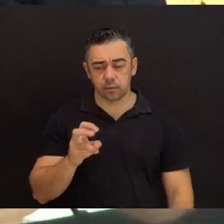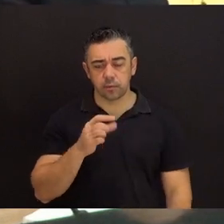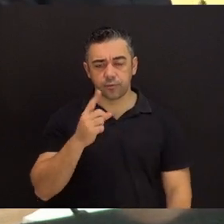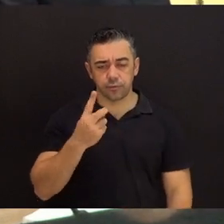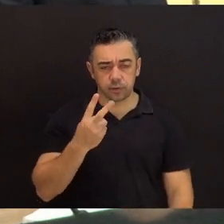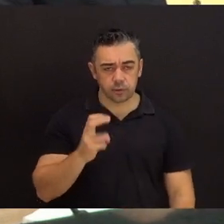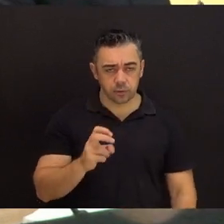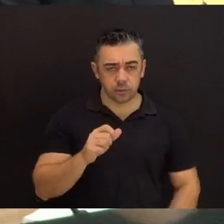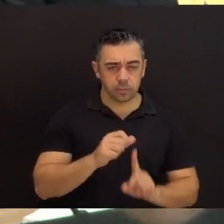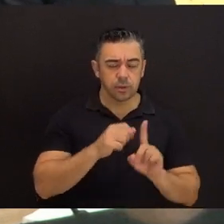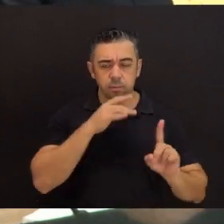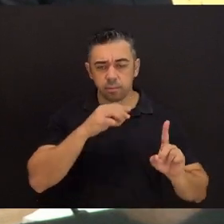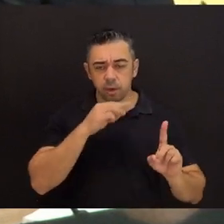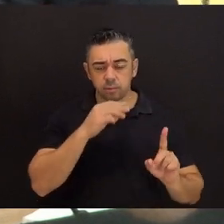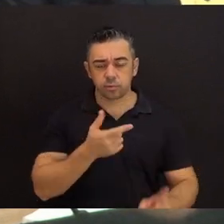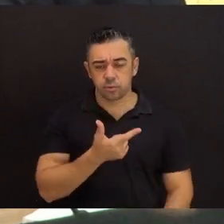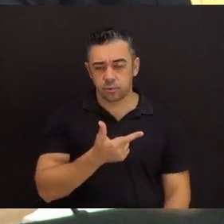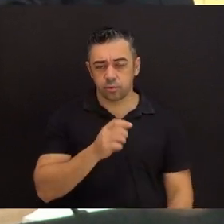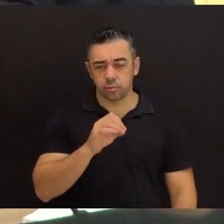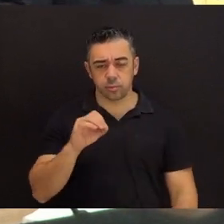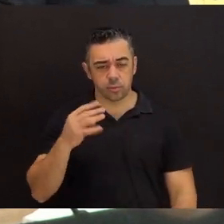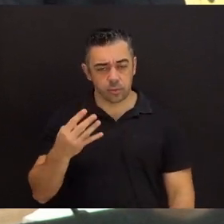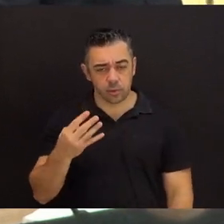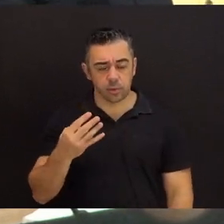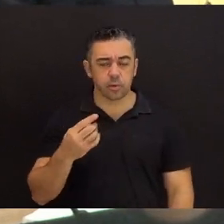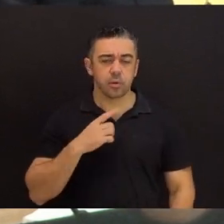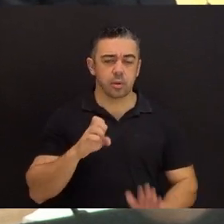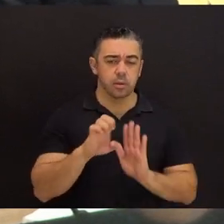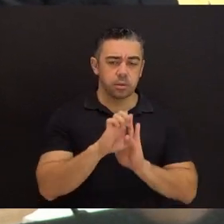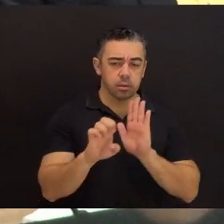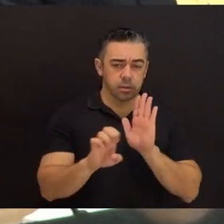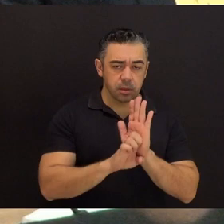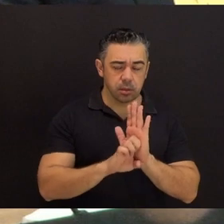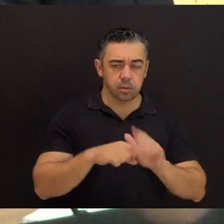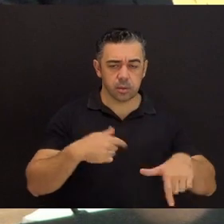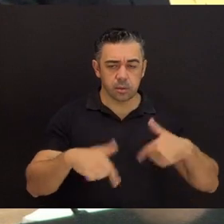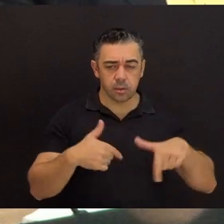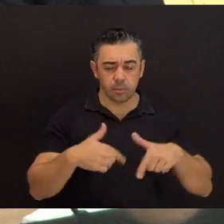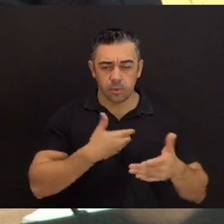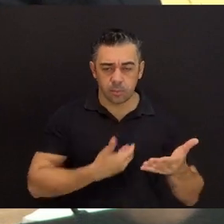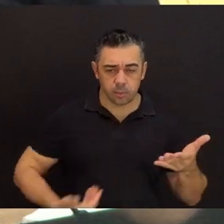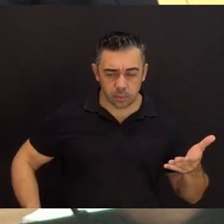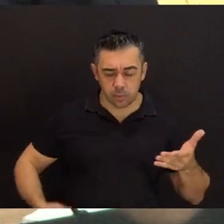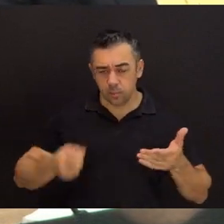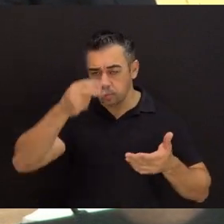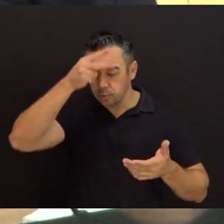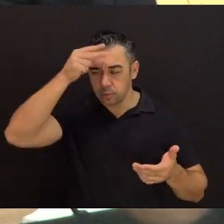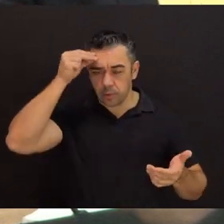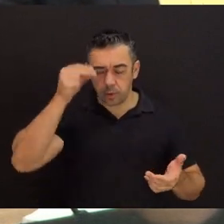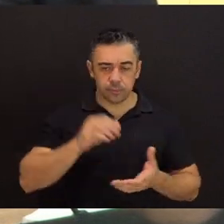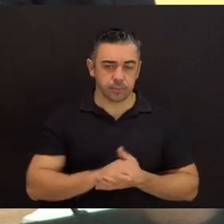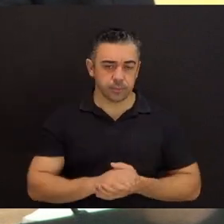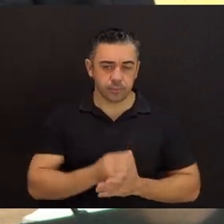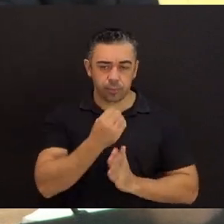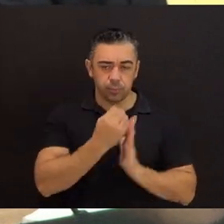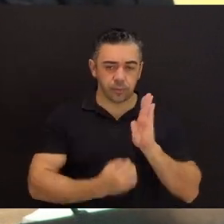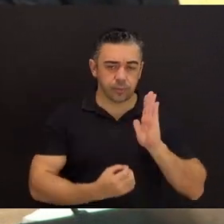março de 2004 que dispõe sobre o estatuto dos servidores públicos municipais Ofício